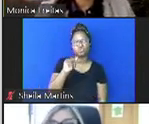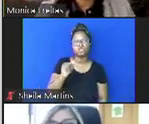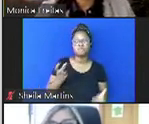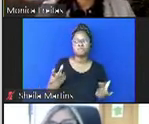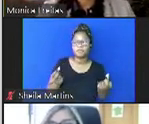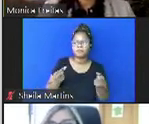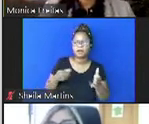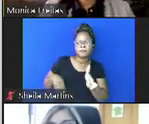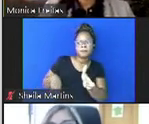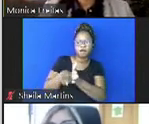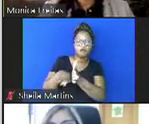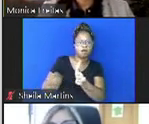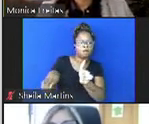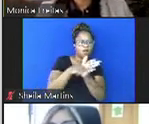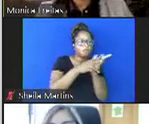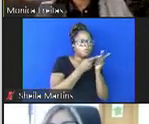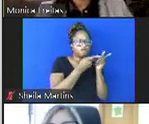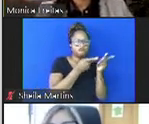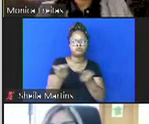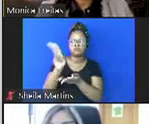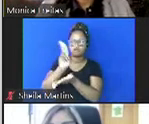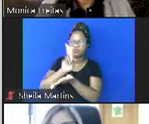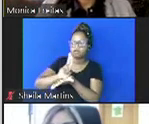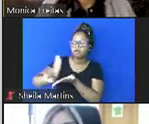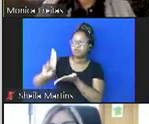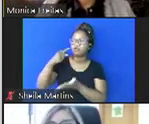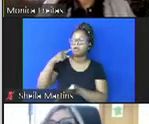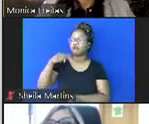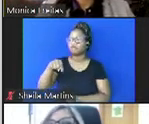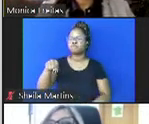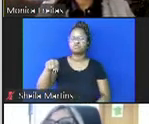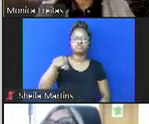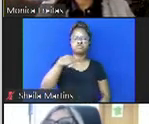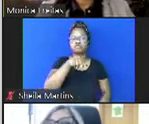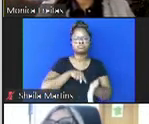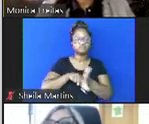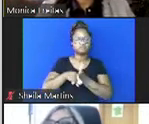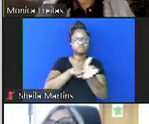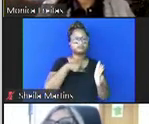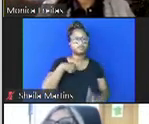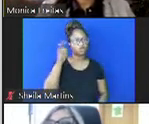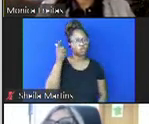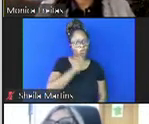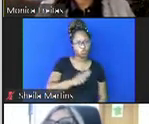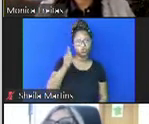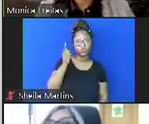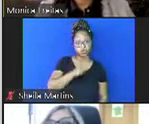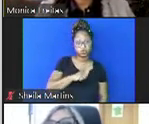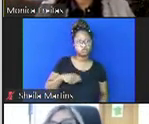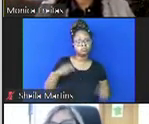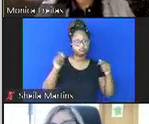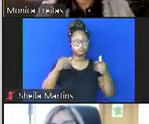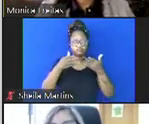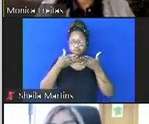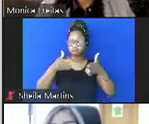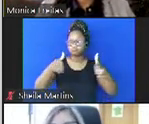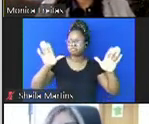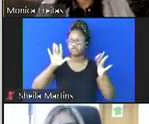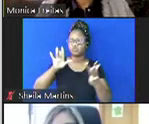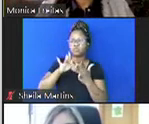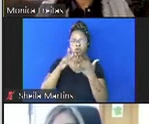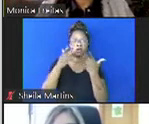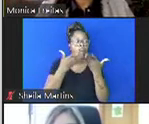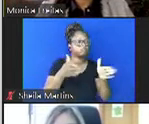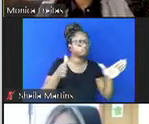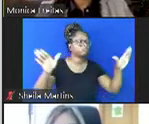várias universidades, instituições de pesquisas, né, para que eles consigam, então, ampliar a sua rede de contatos.